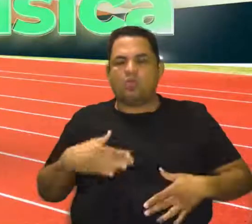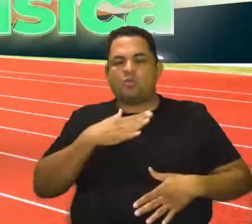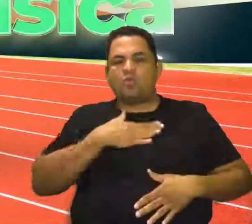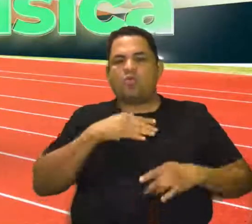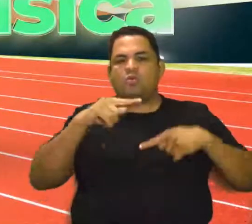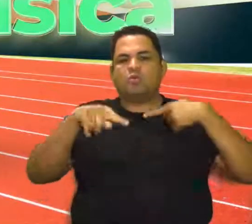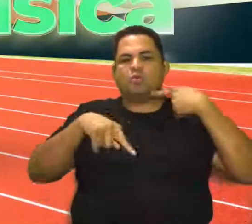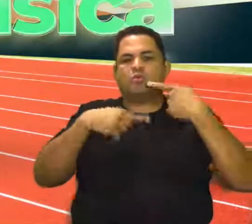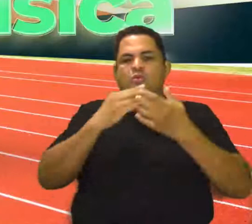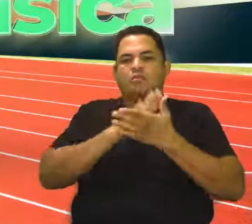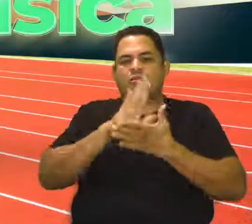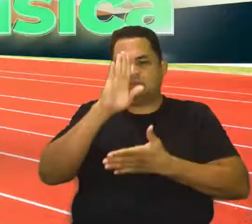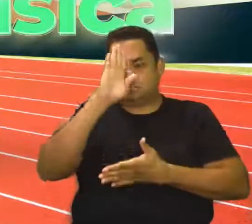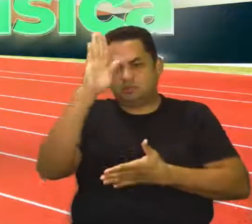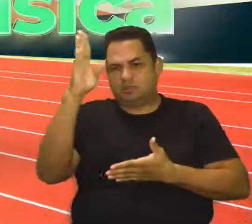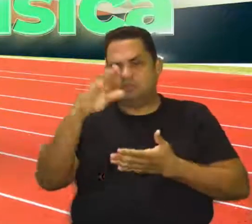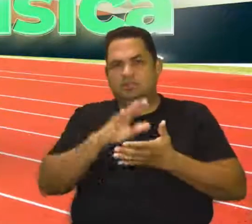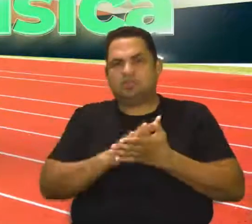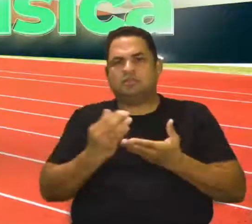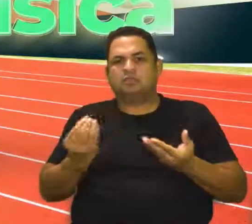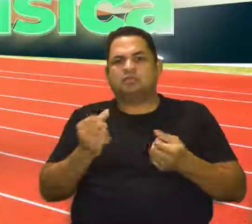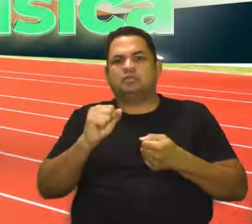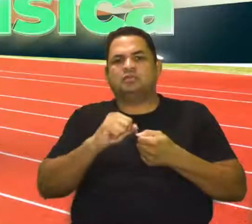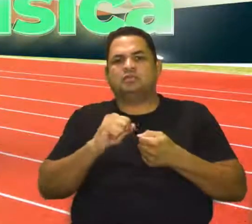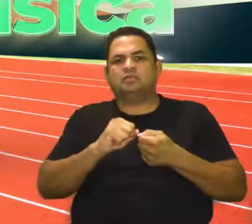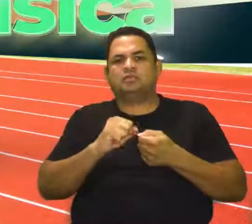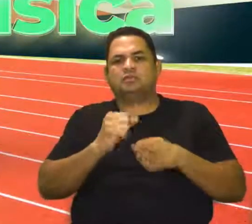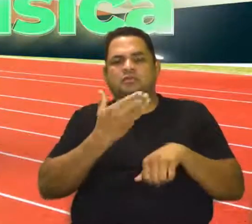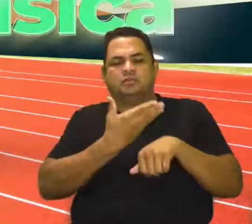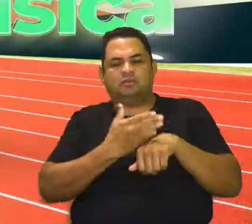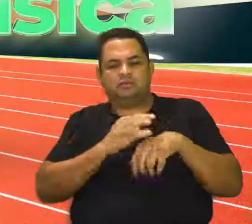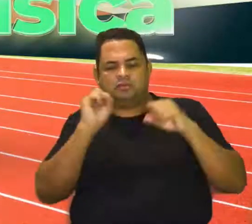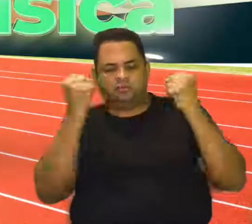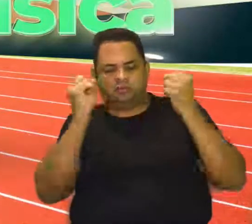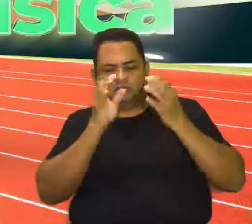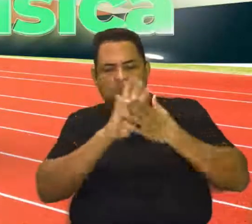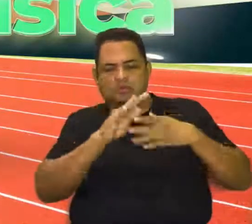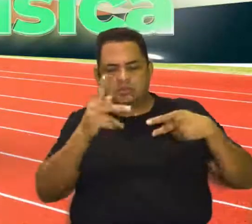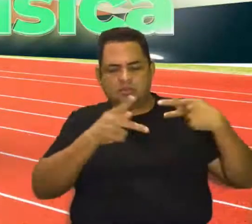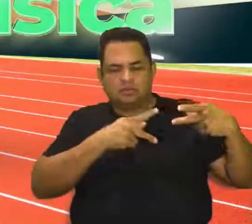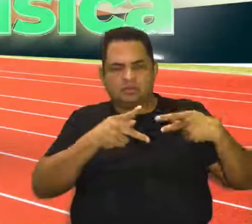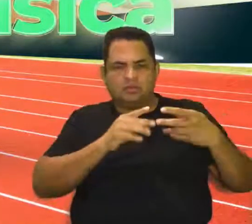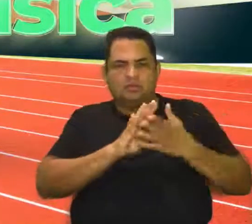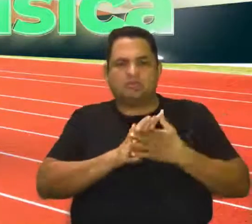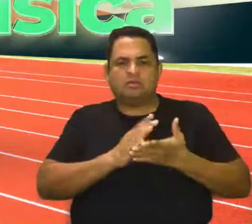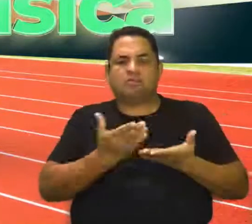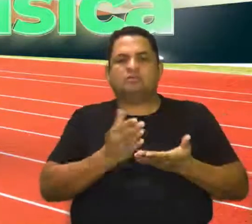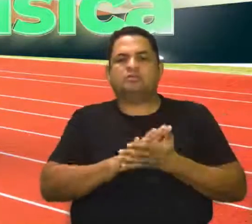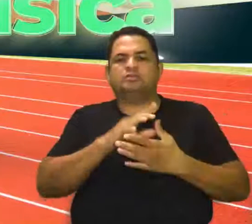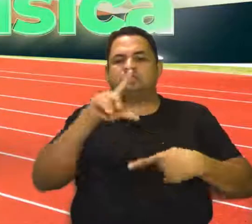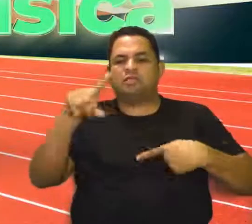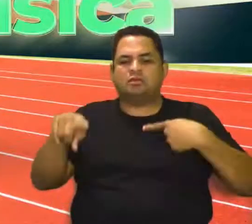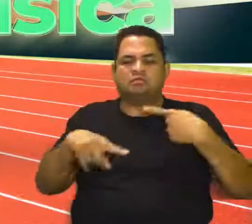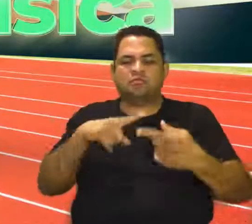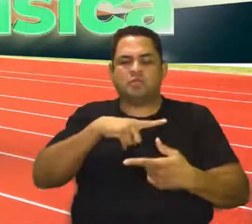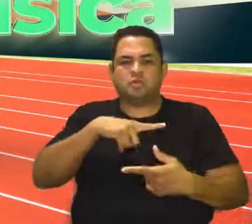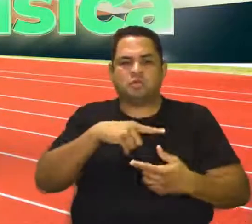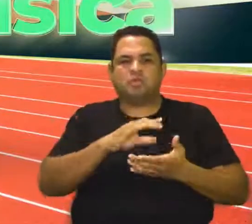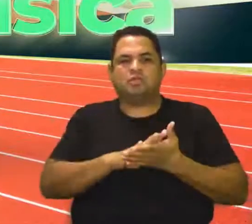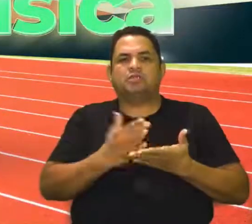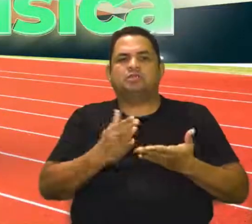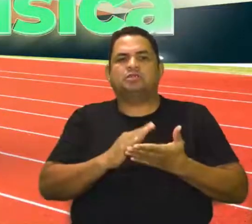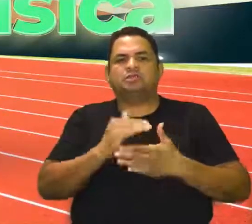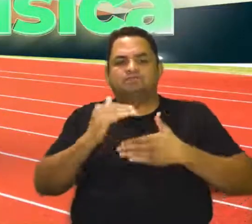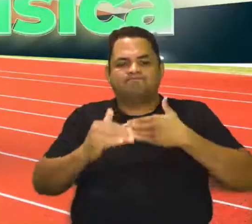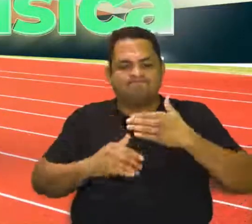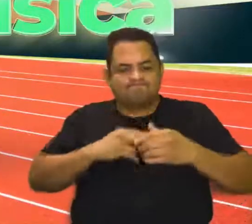momento de parte principal, que é onde eu vou fazer o exercício, o programa de exercício, que eu tenho como foco, como objetivo. Ele é um pouco mais